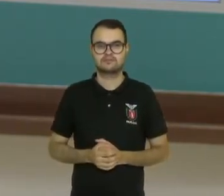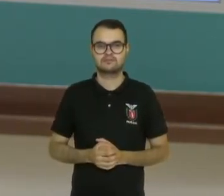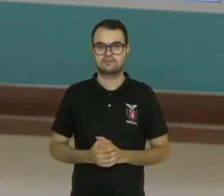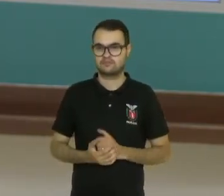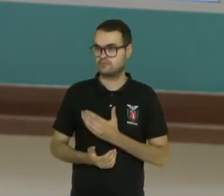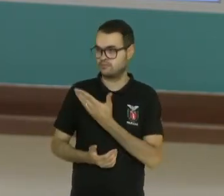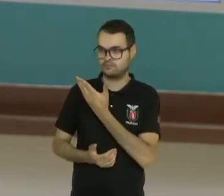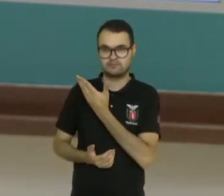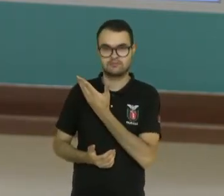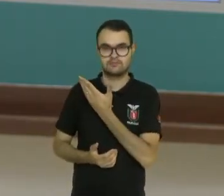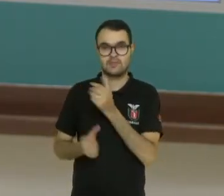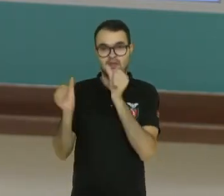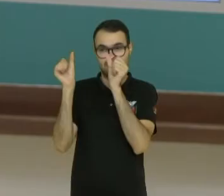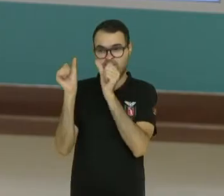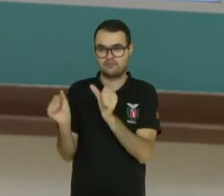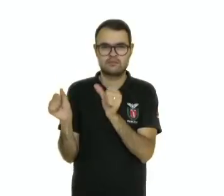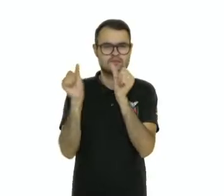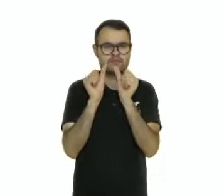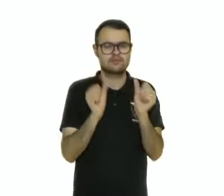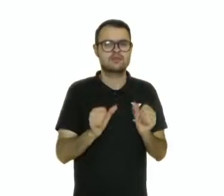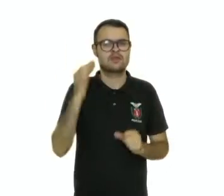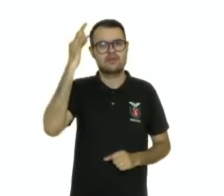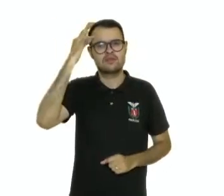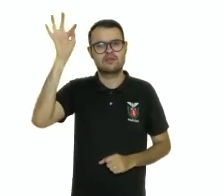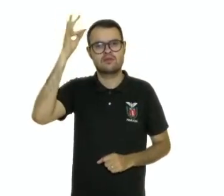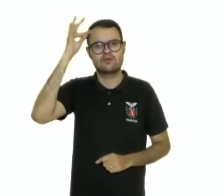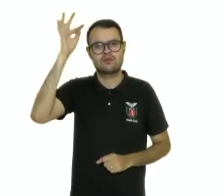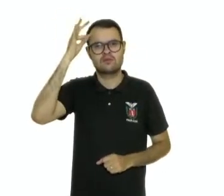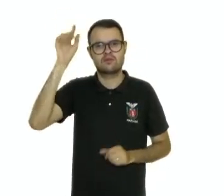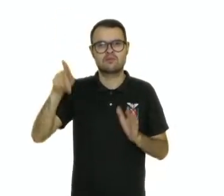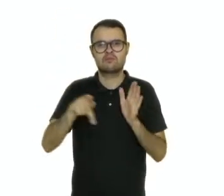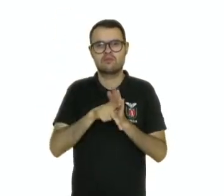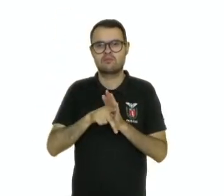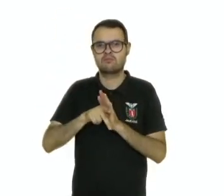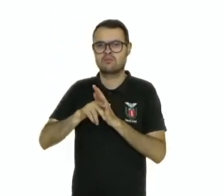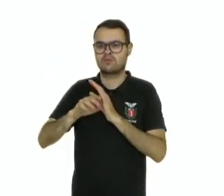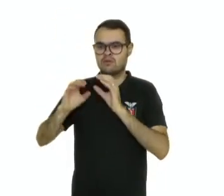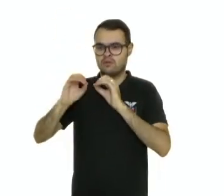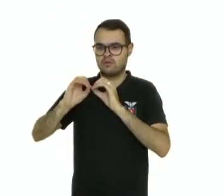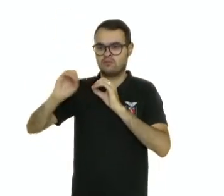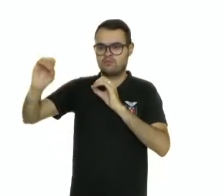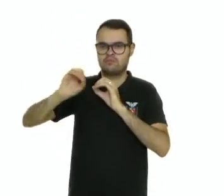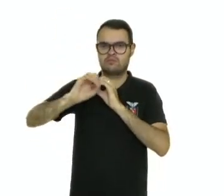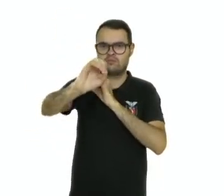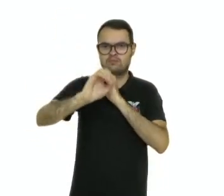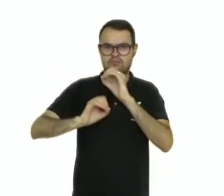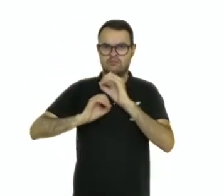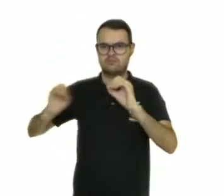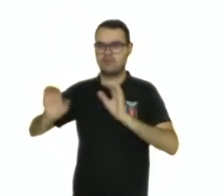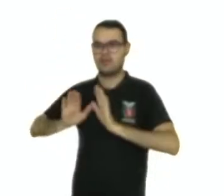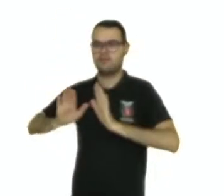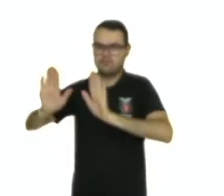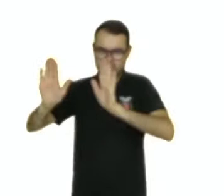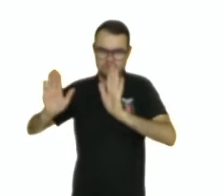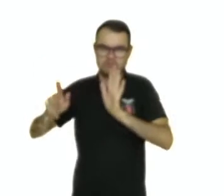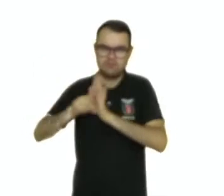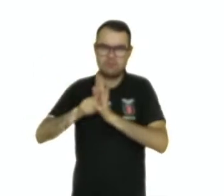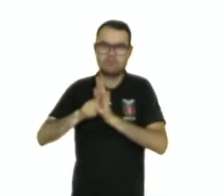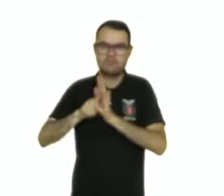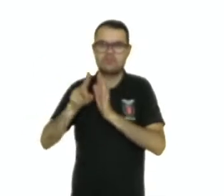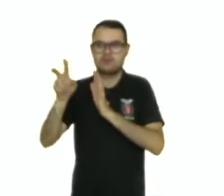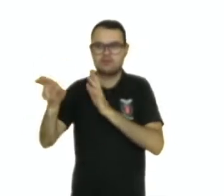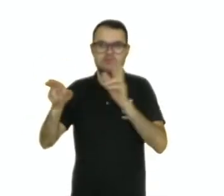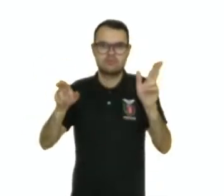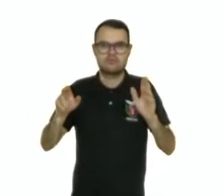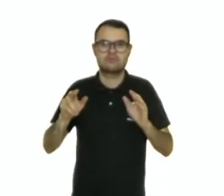Então, essas figuras, elas vêm de uma teoria chamada repulsão dos pares eletrônicos. Existem várias técnicas, teorias e